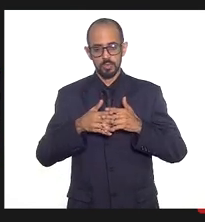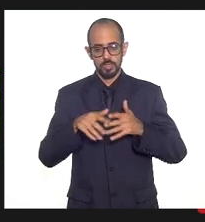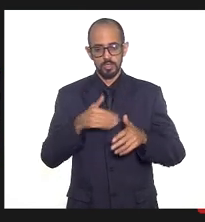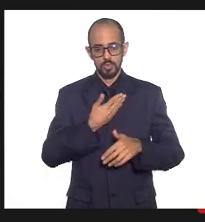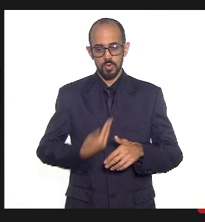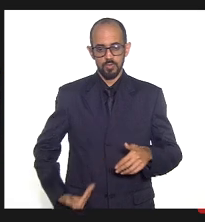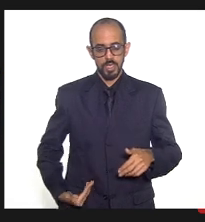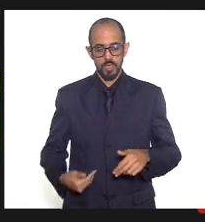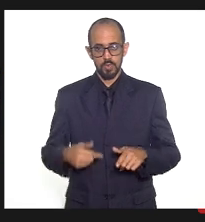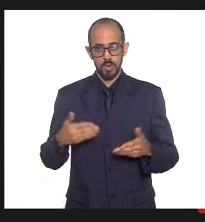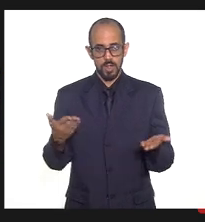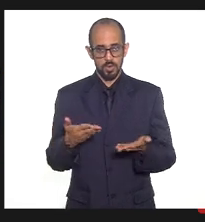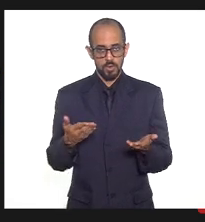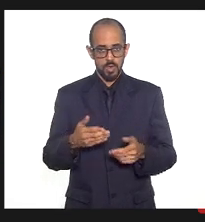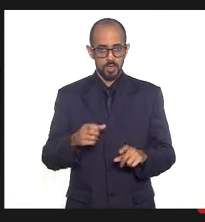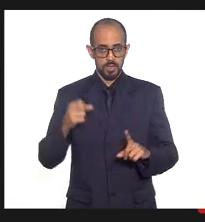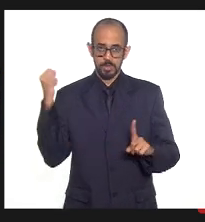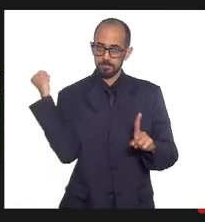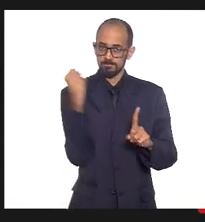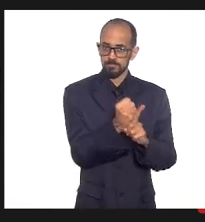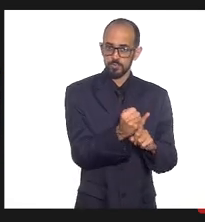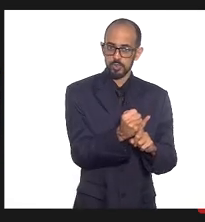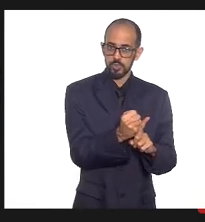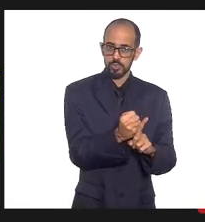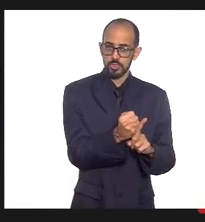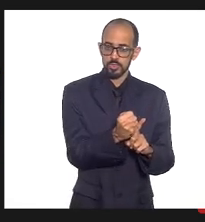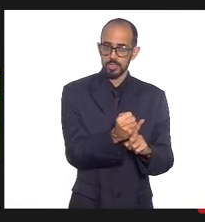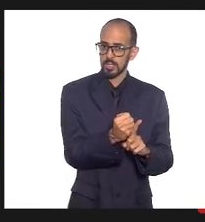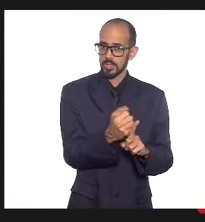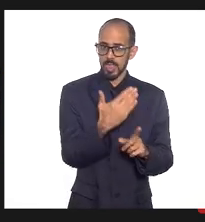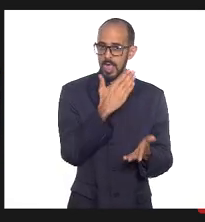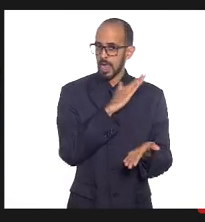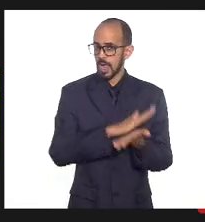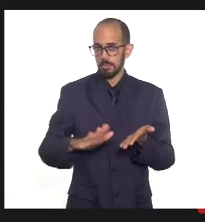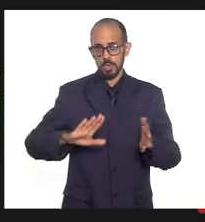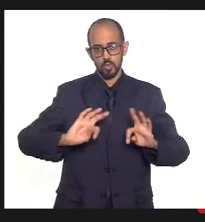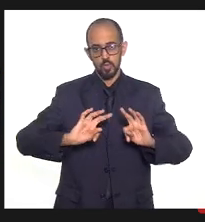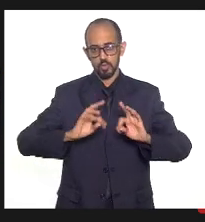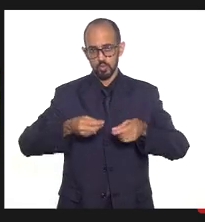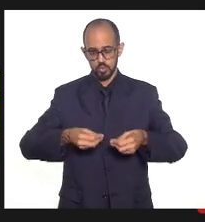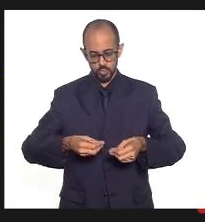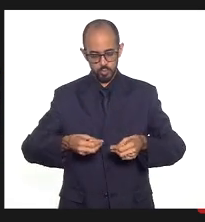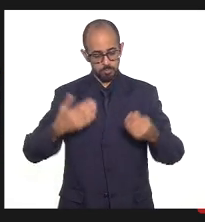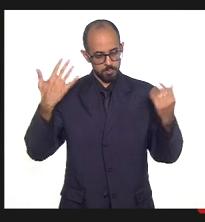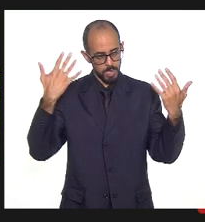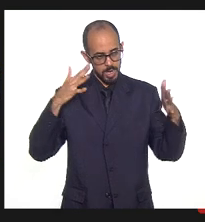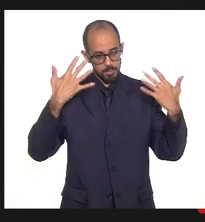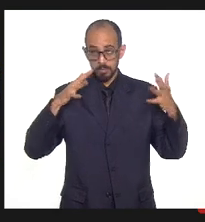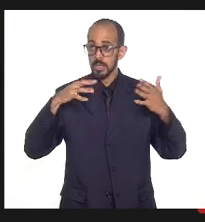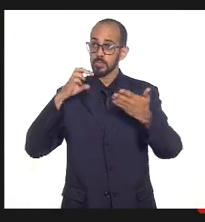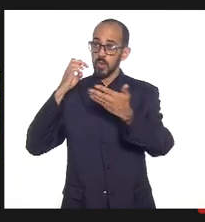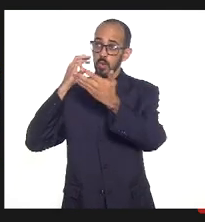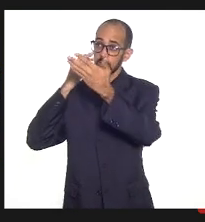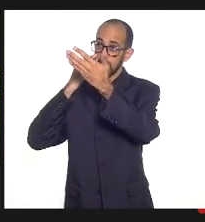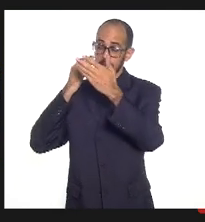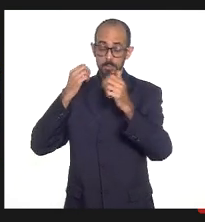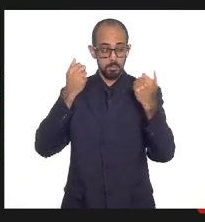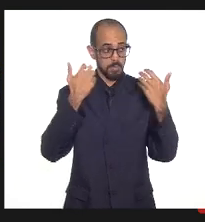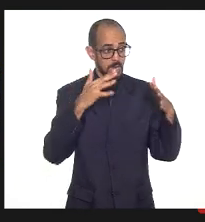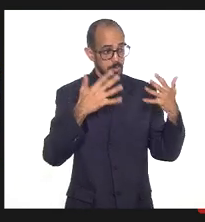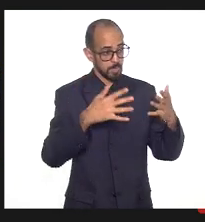governo genocida que está aí acabando com absolutamente tudo. Então, parabéns, Valdec, parabéns